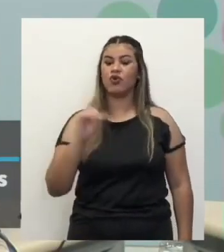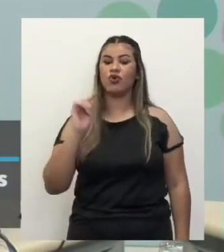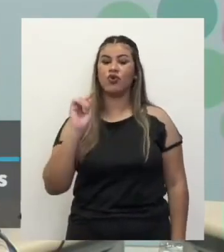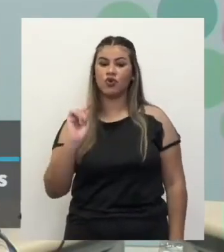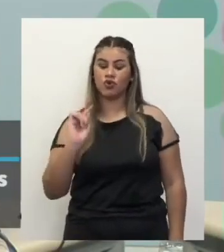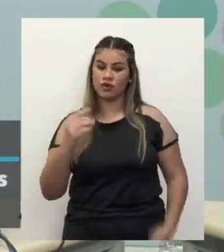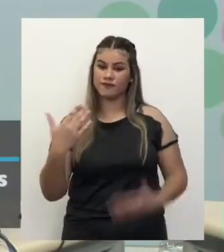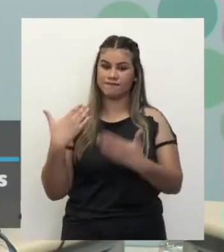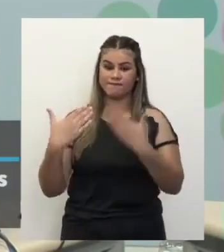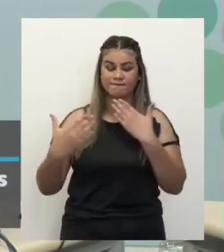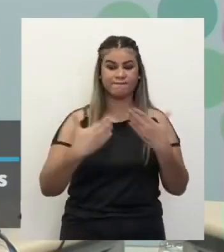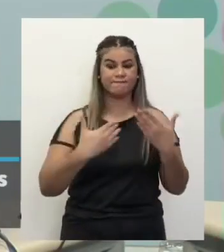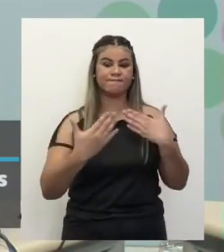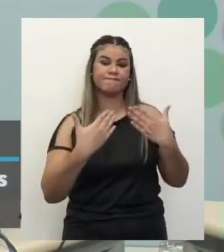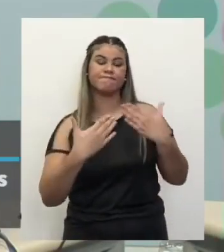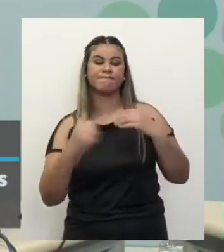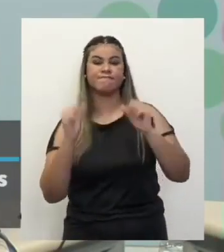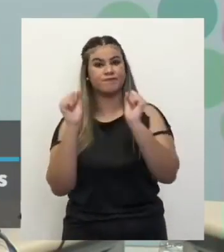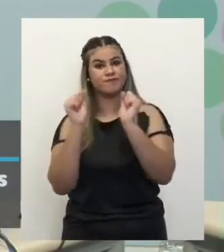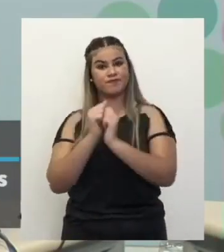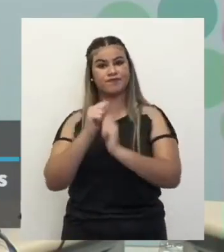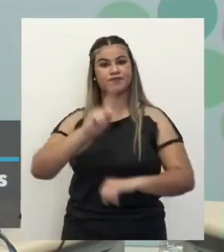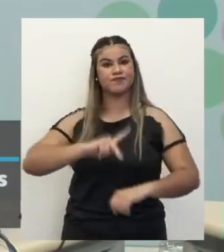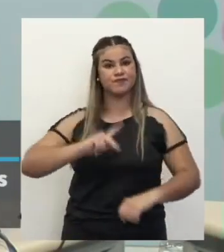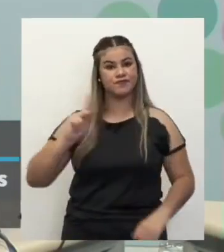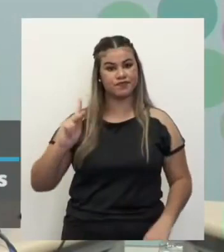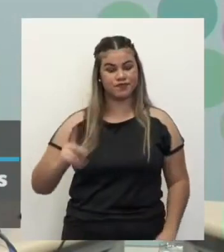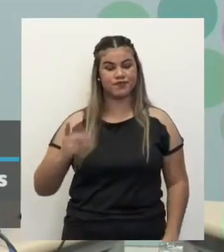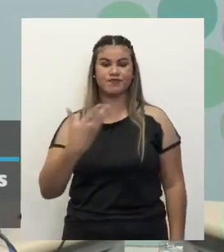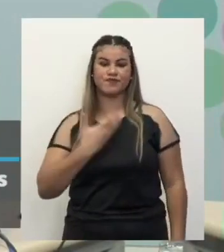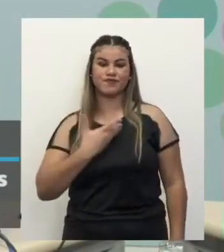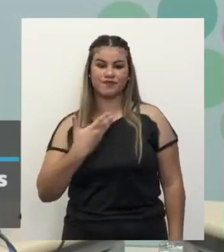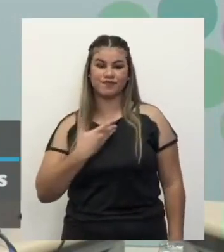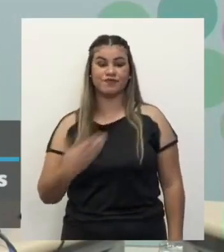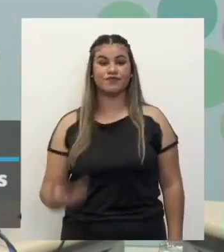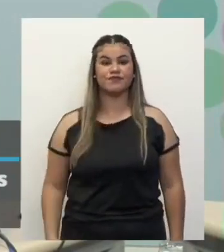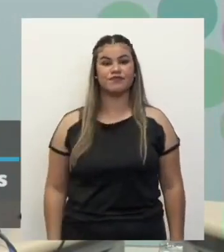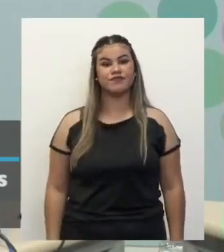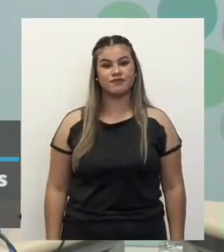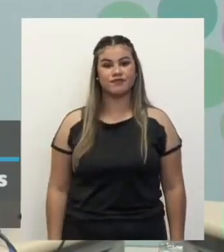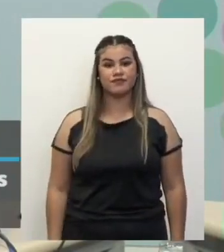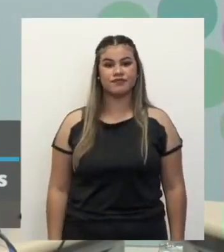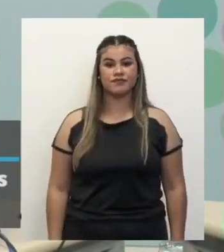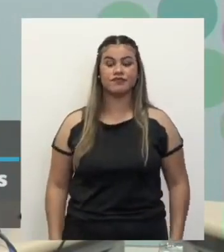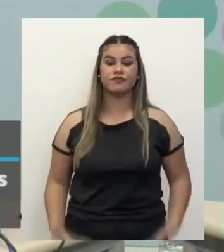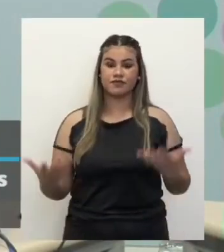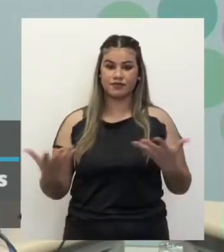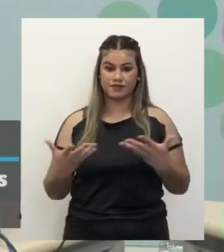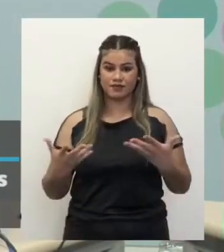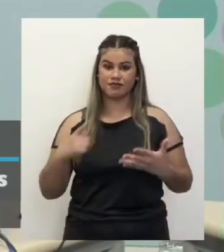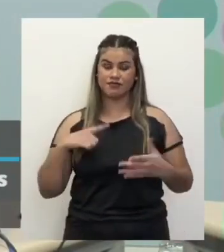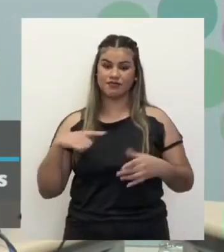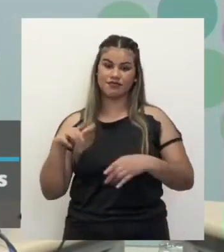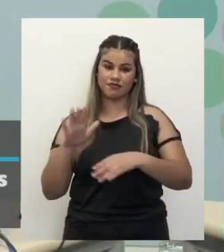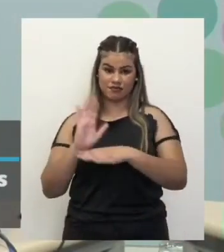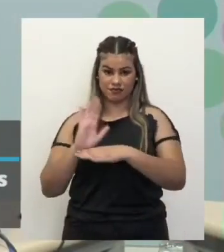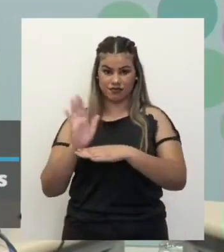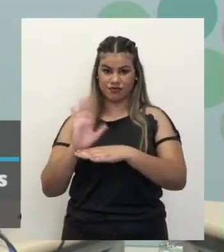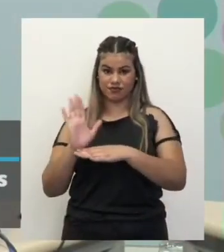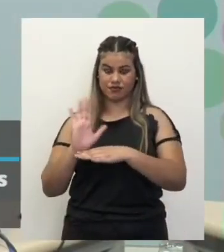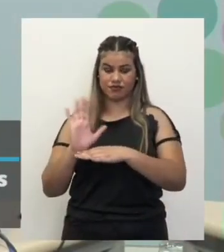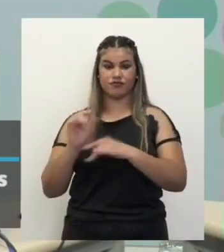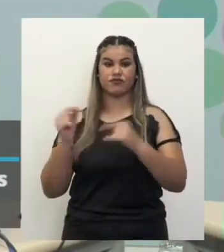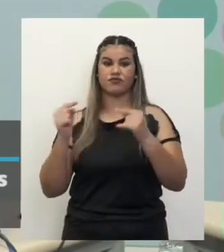explique, converse com os seus professores e os seus colegas. E agora nós vamos para um vídeo. Ele é um vídeo